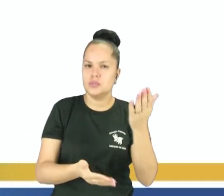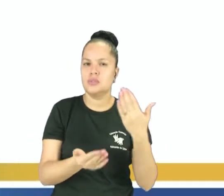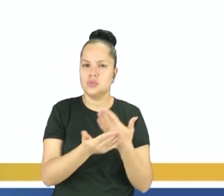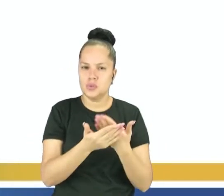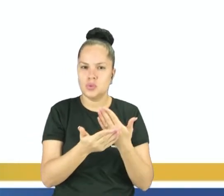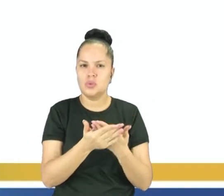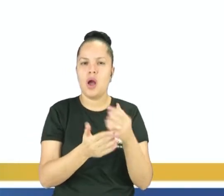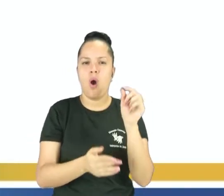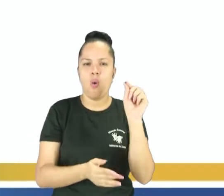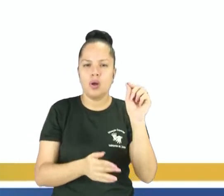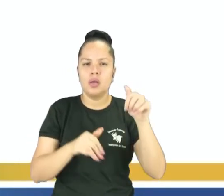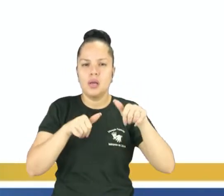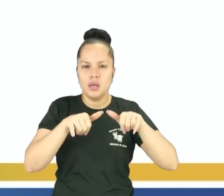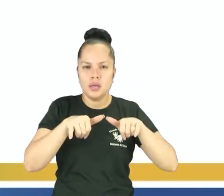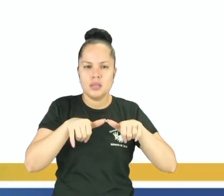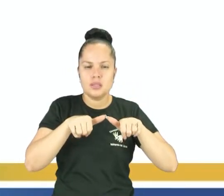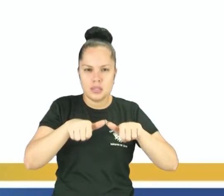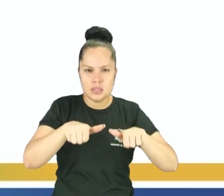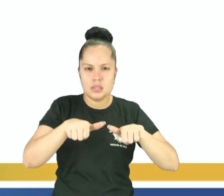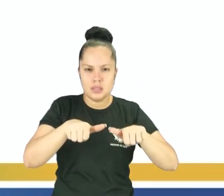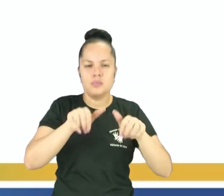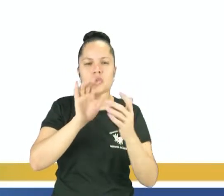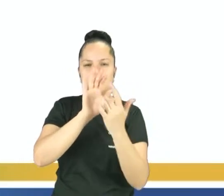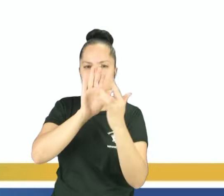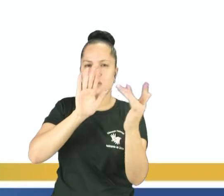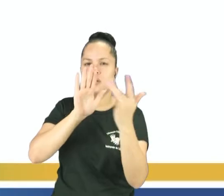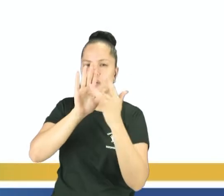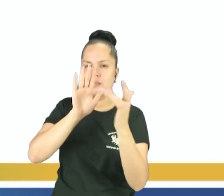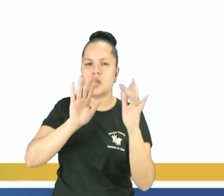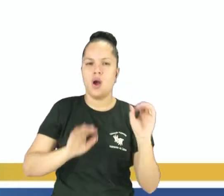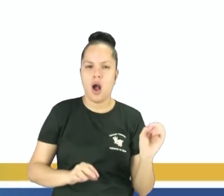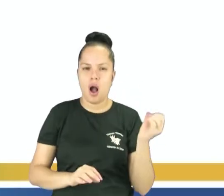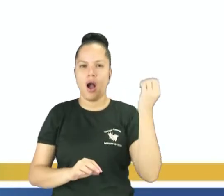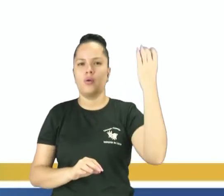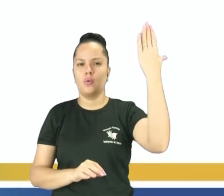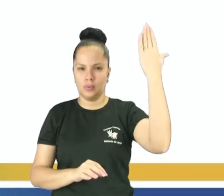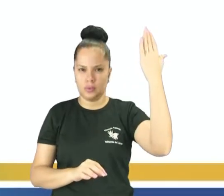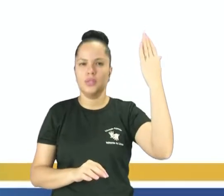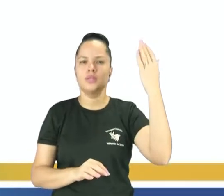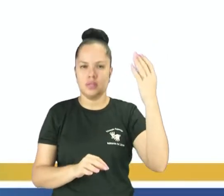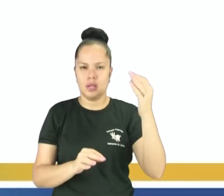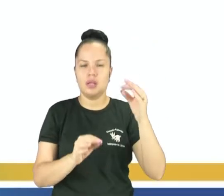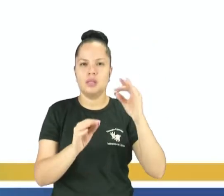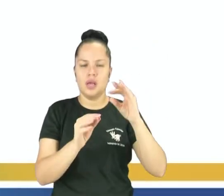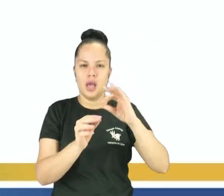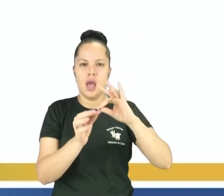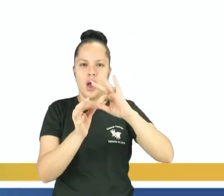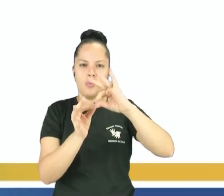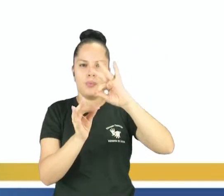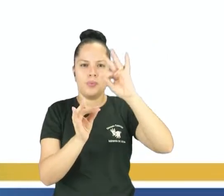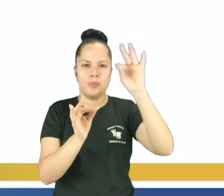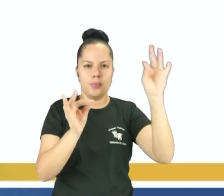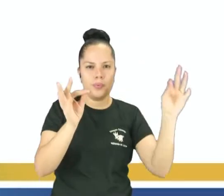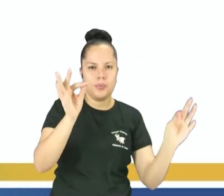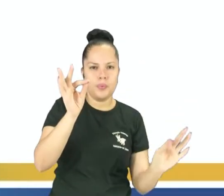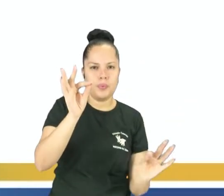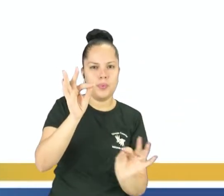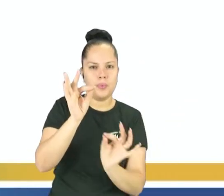sobre a simetria de reflexão que acontece em relação aos eixos coordenados do plano